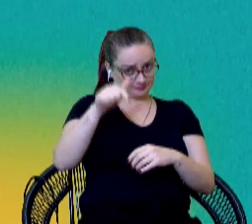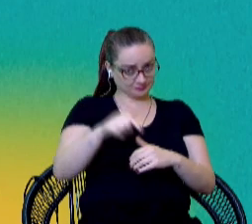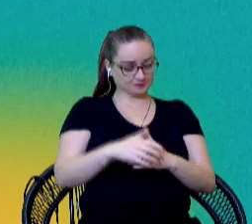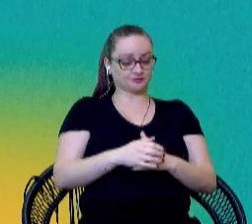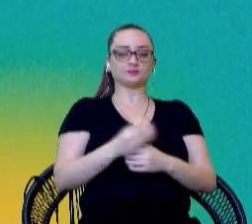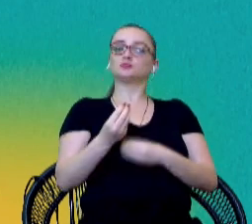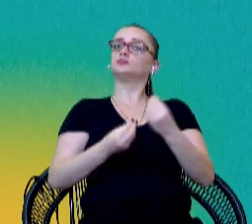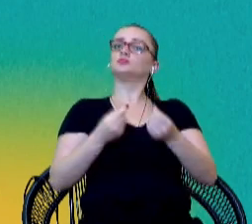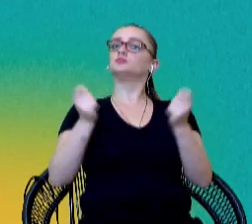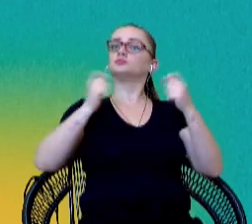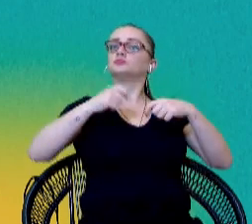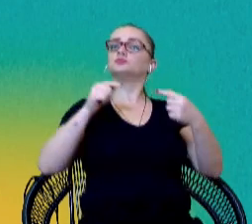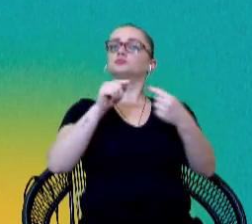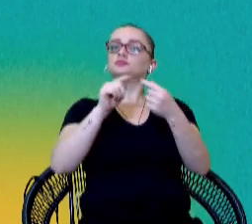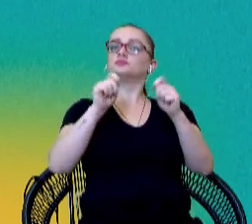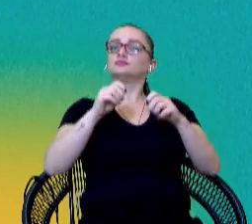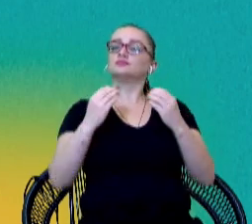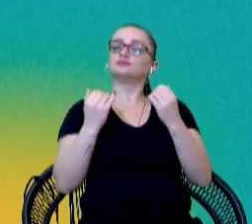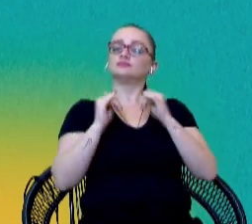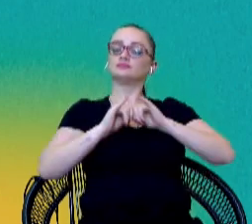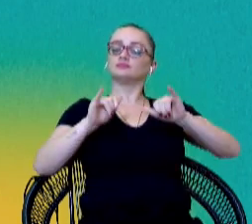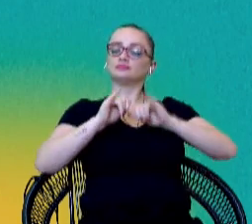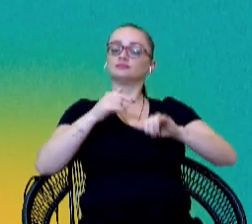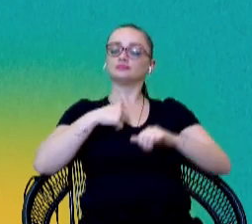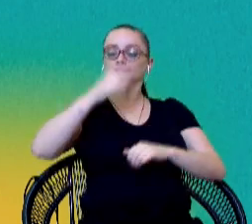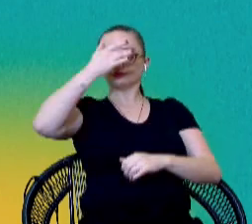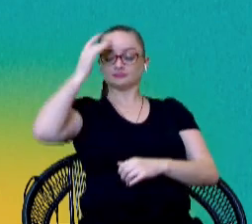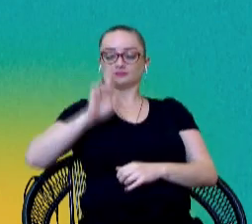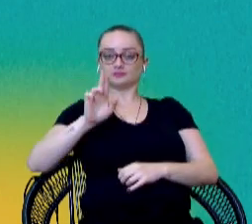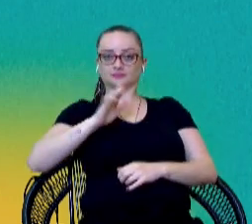de como que eu posso, colocar uma chamada para o meu usuário.